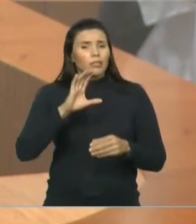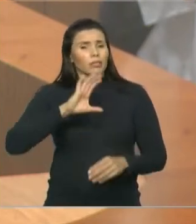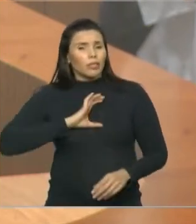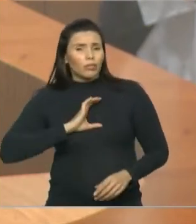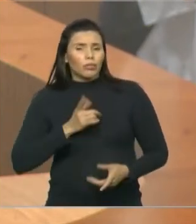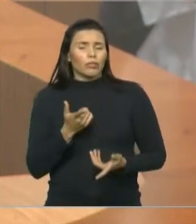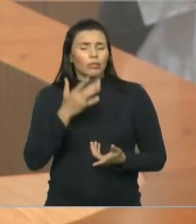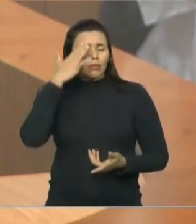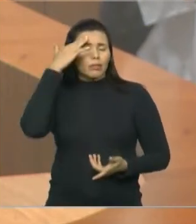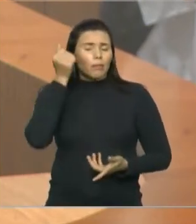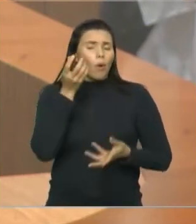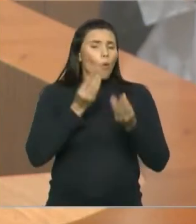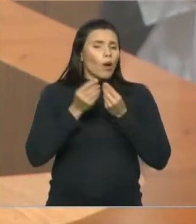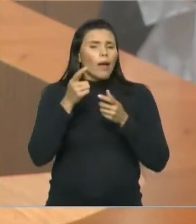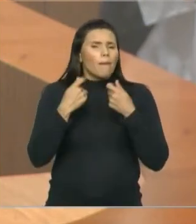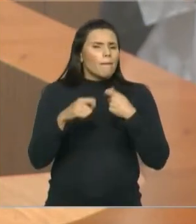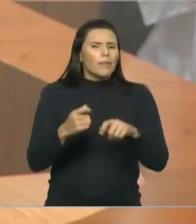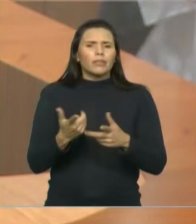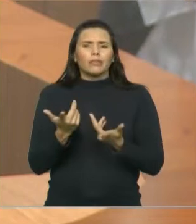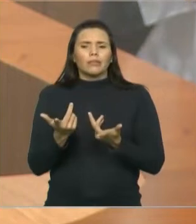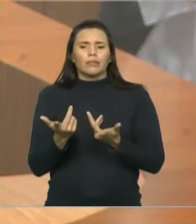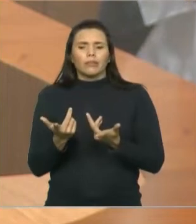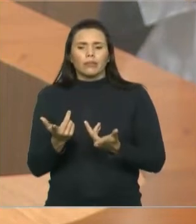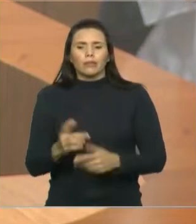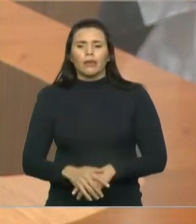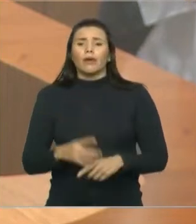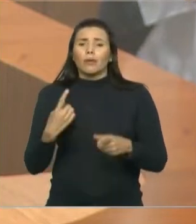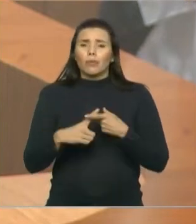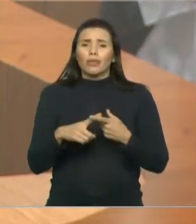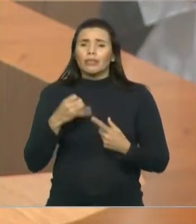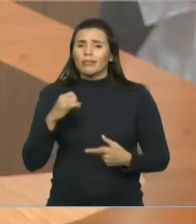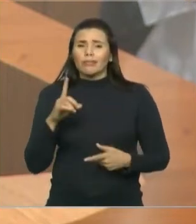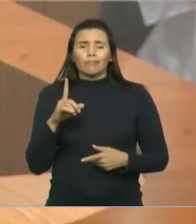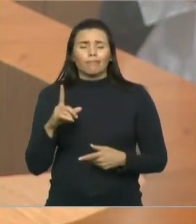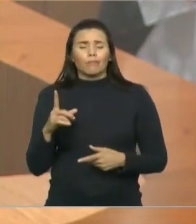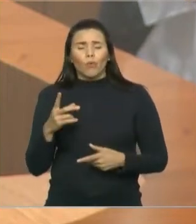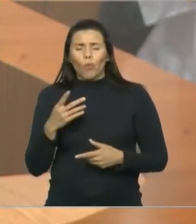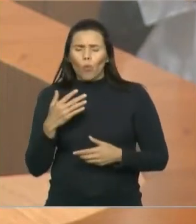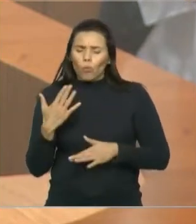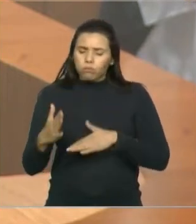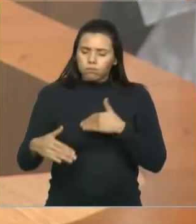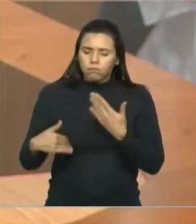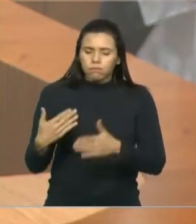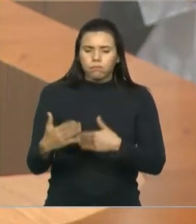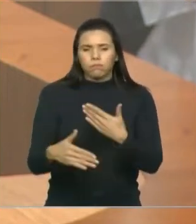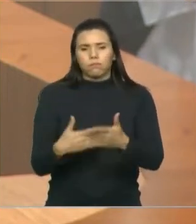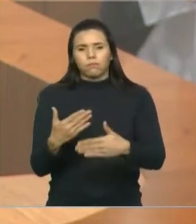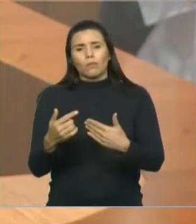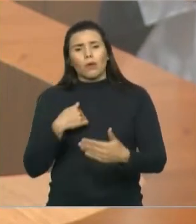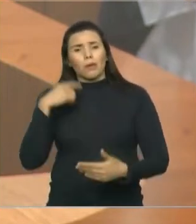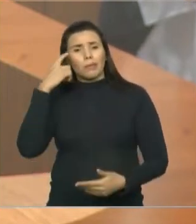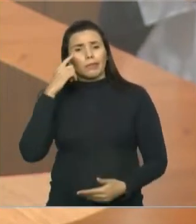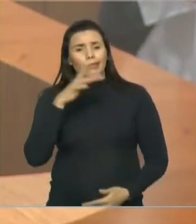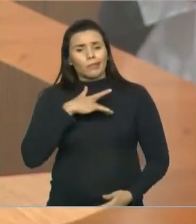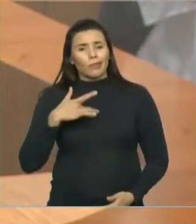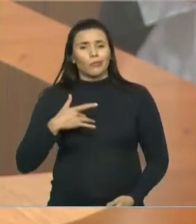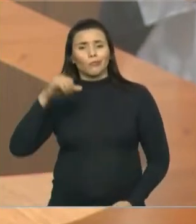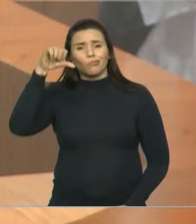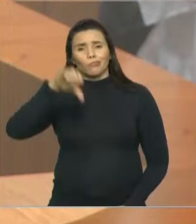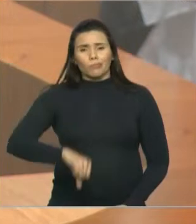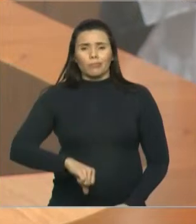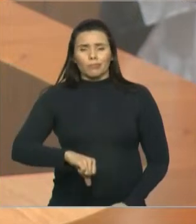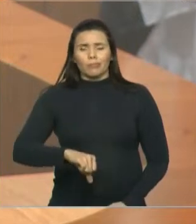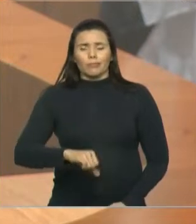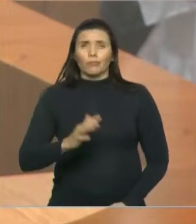gente não parar, der um freio nisso, nós vamos cada vez piorar essa situação. Nós